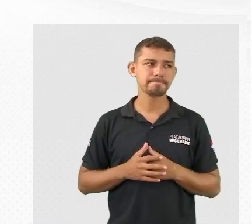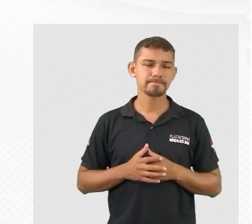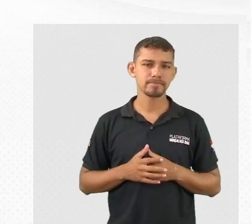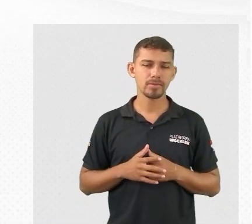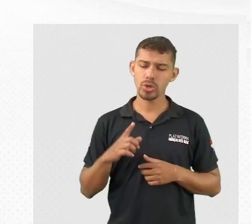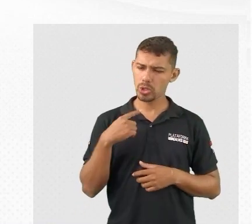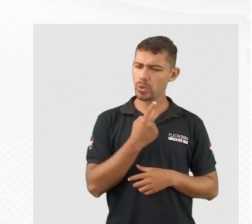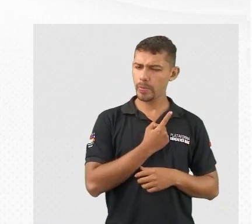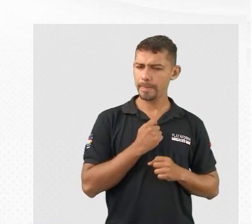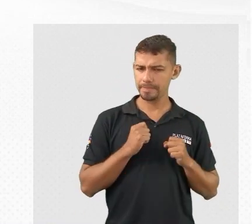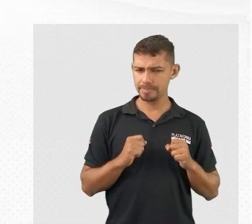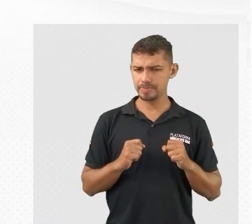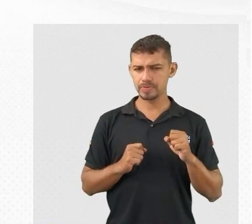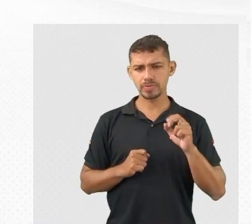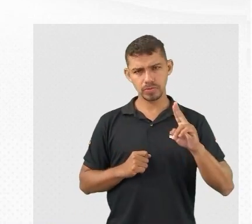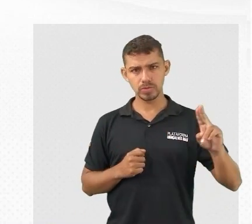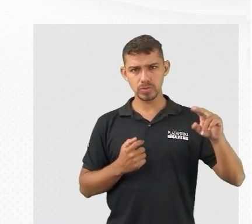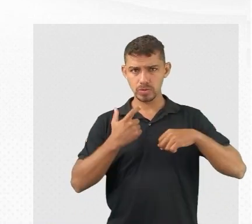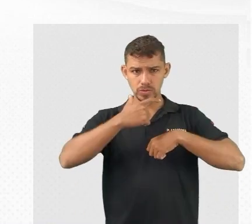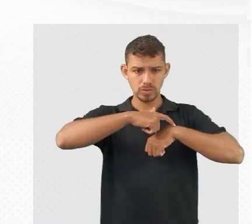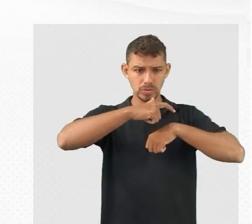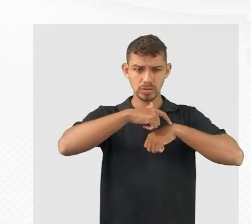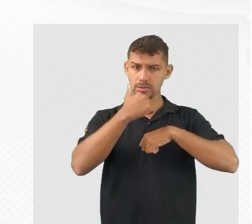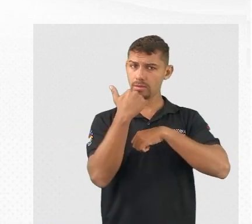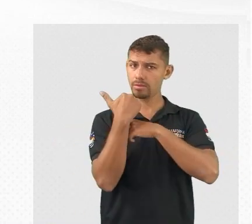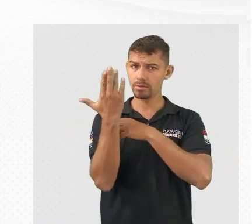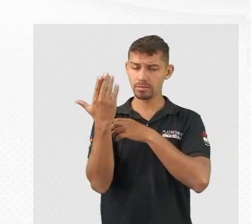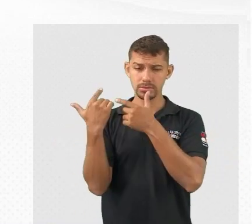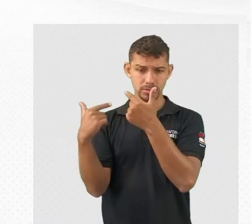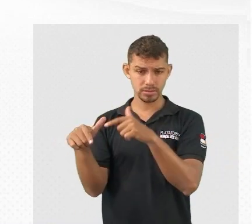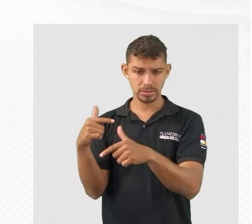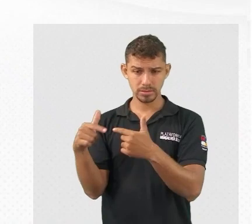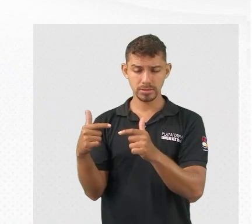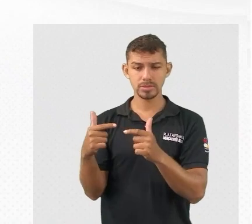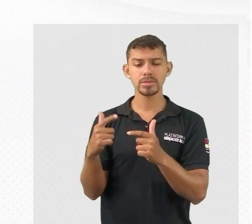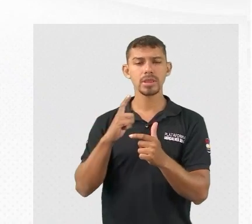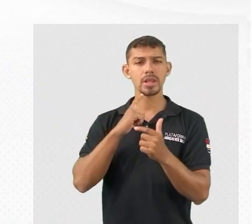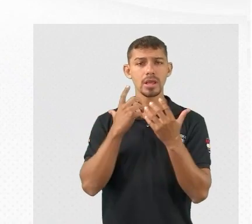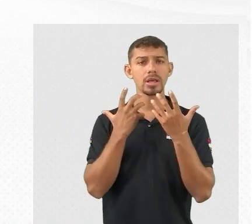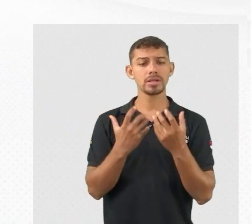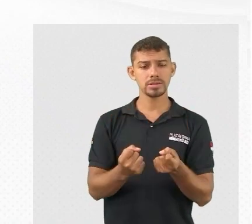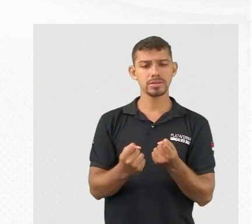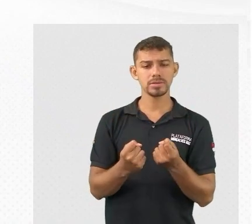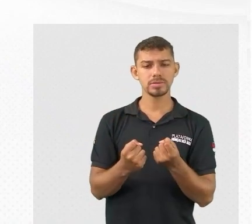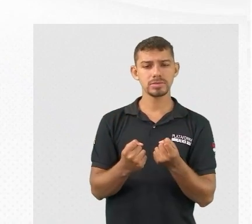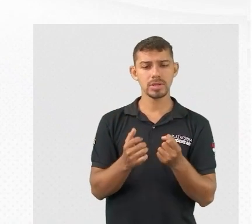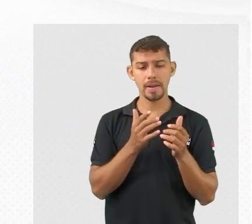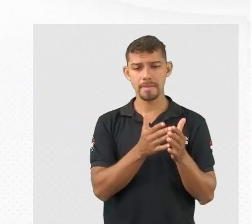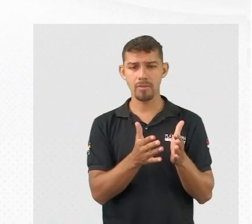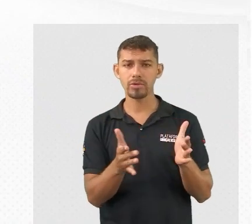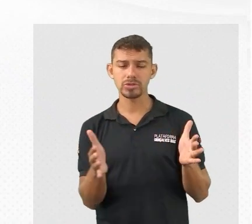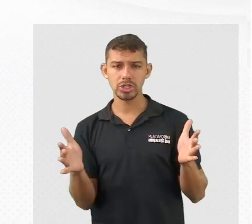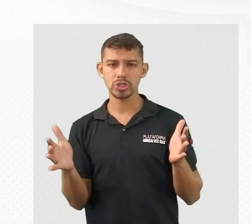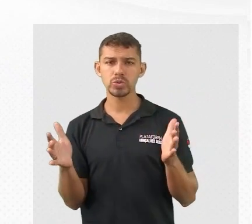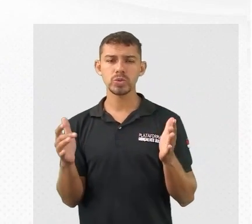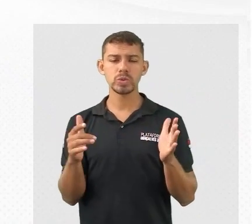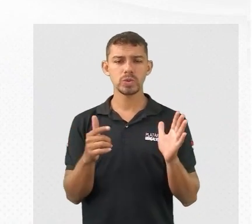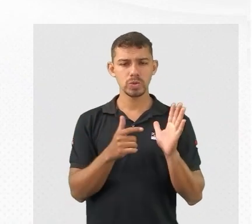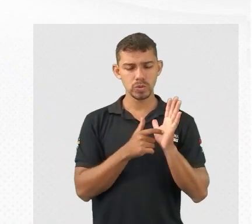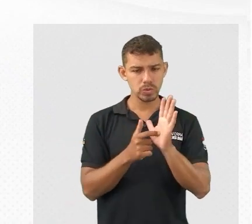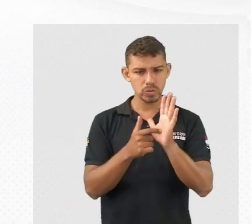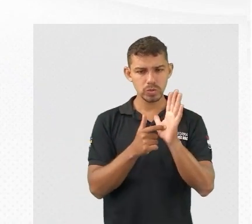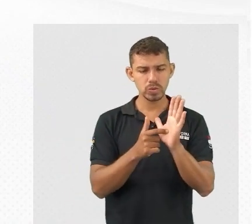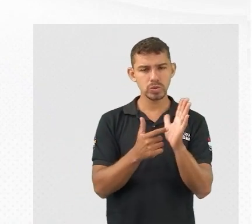a gente pode usar o nosso tempo fora do trabalho para ter acesso a processos formativos que